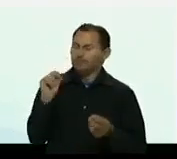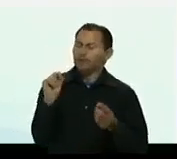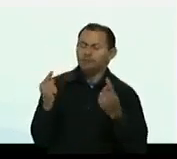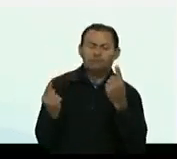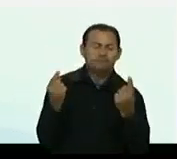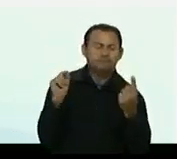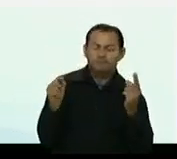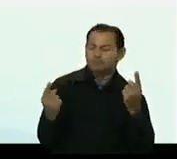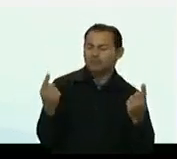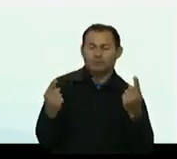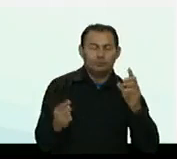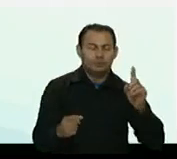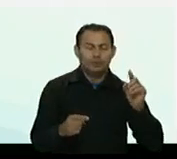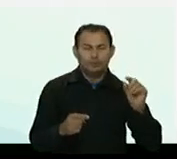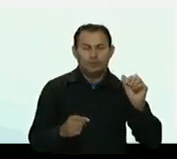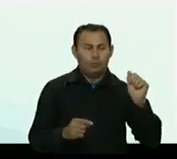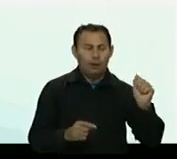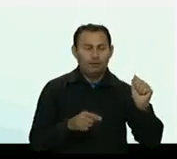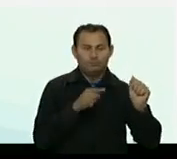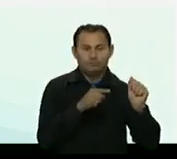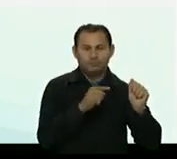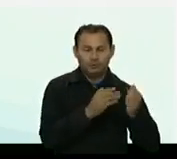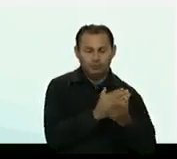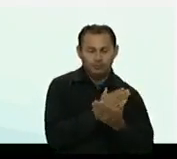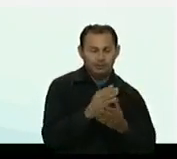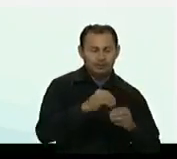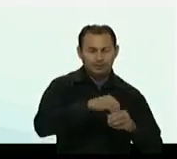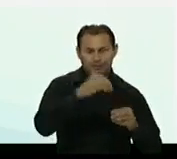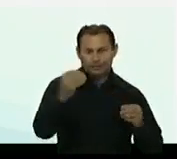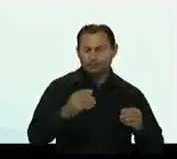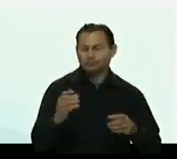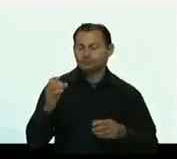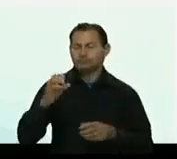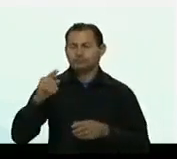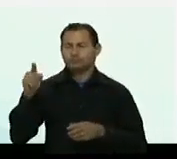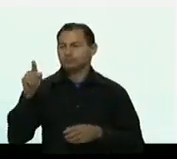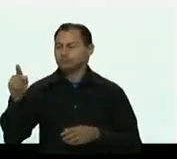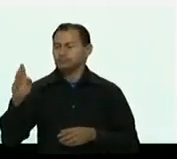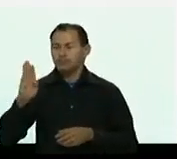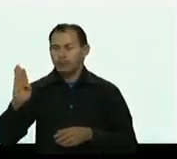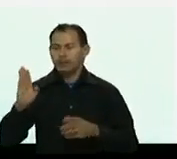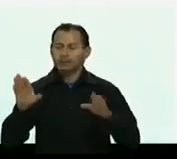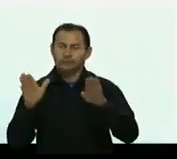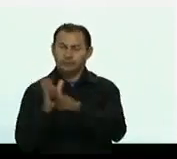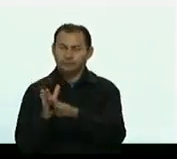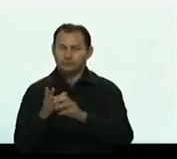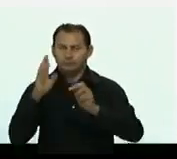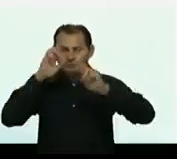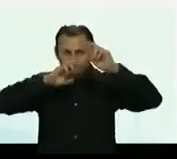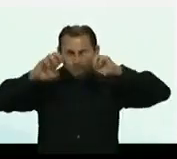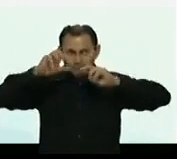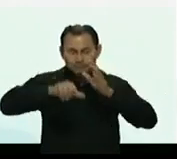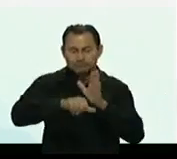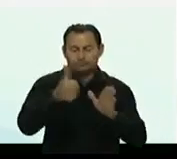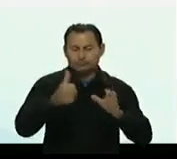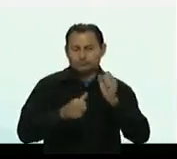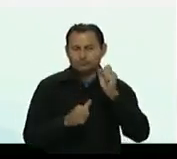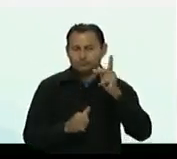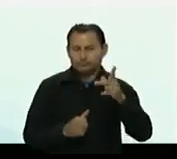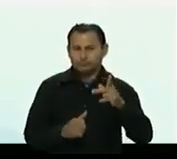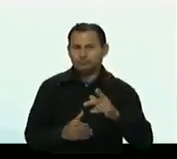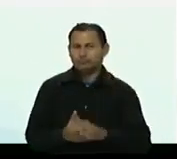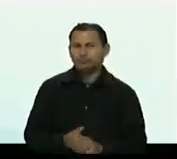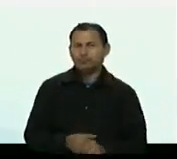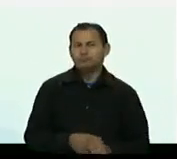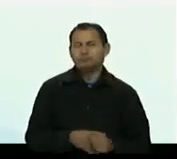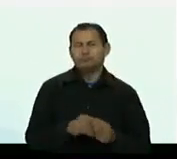é quem. O domínio é o conjunto de partida, contradomínio de chegada. Vamos analisar a nossa primeira situação. Nossa função